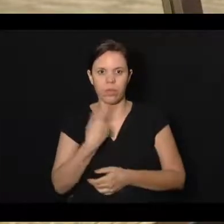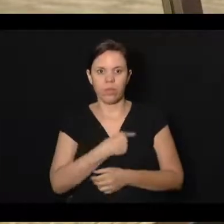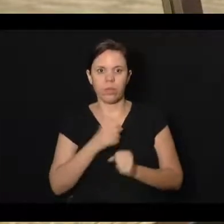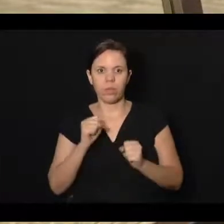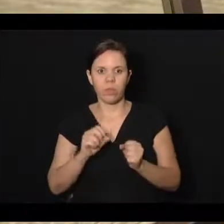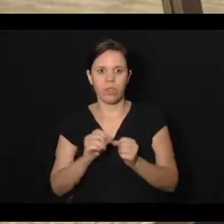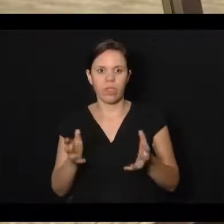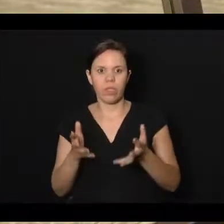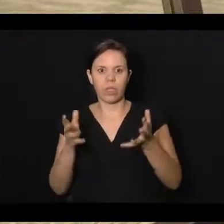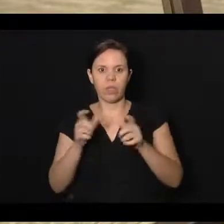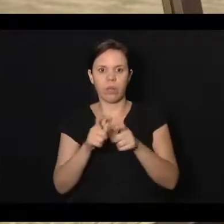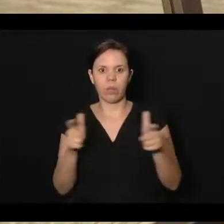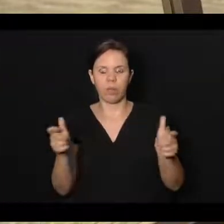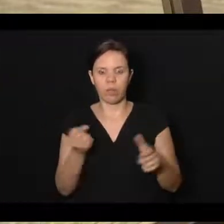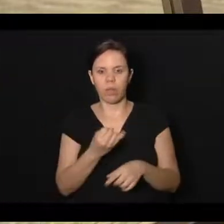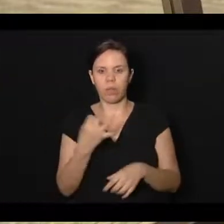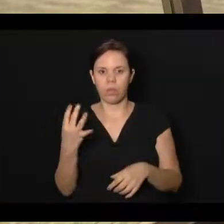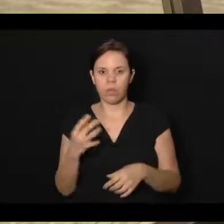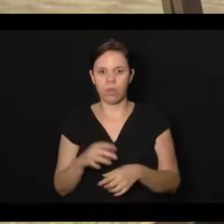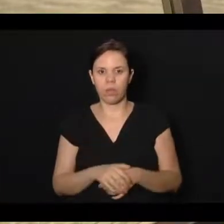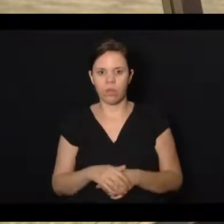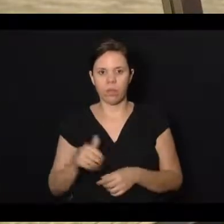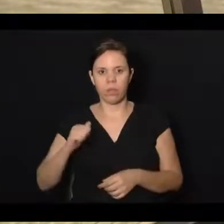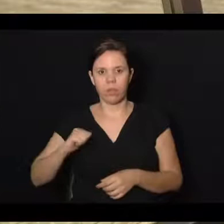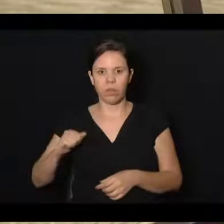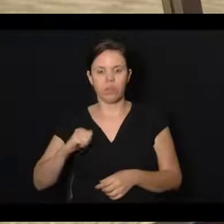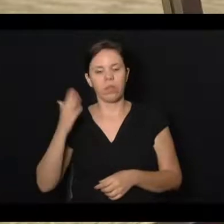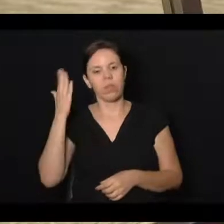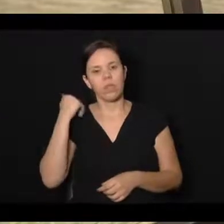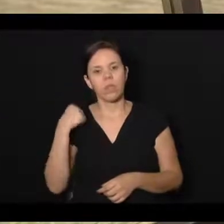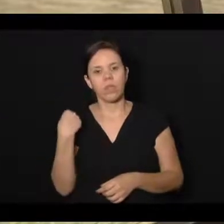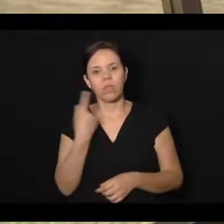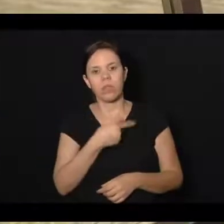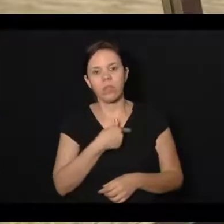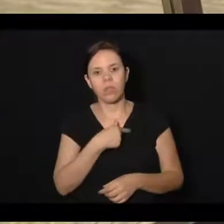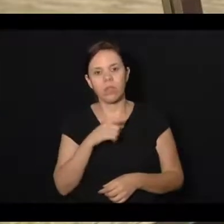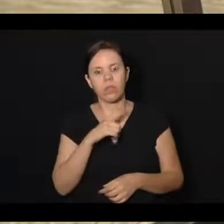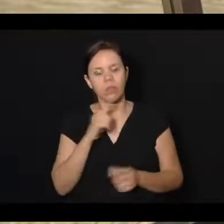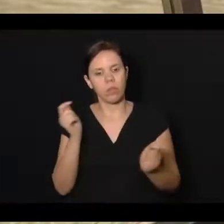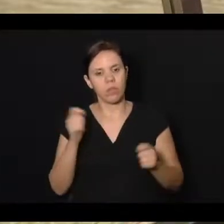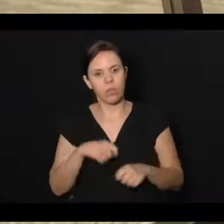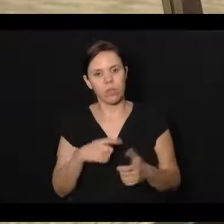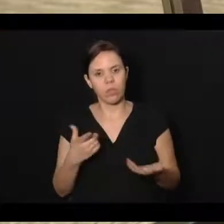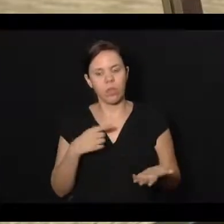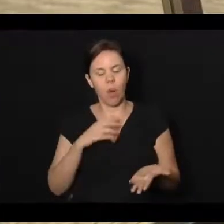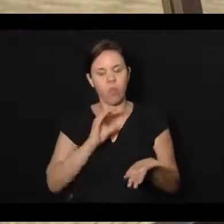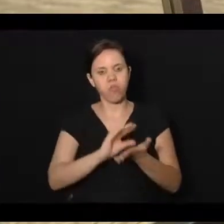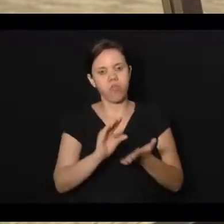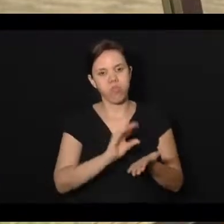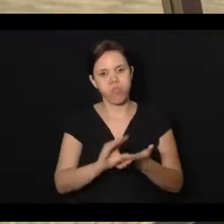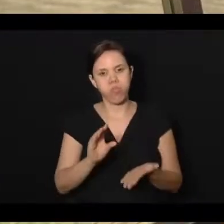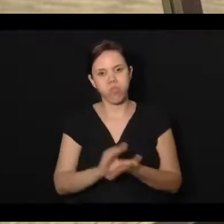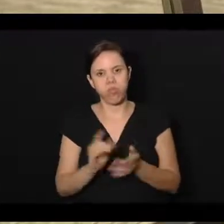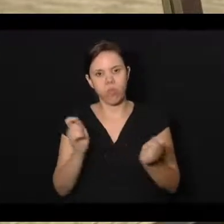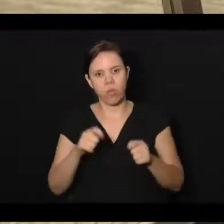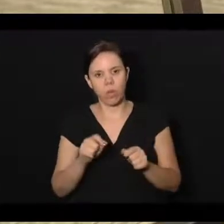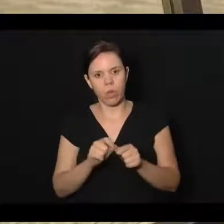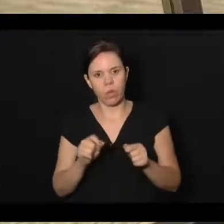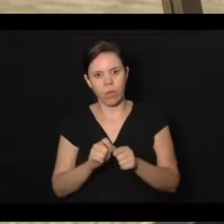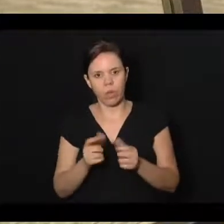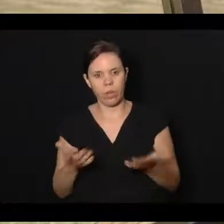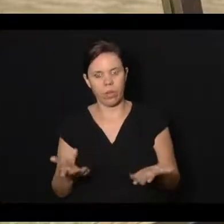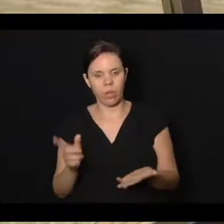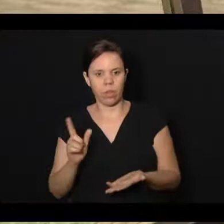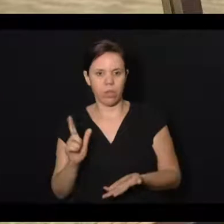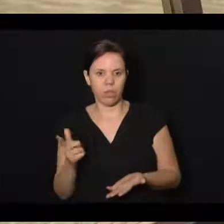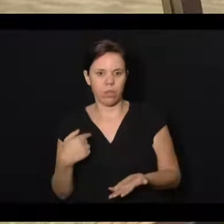agora é aumentar essa bolsa saber se nós temos é é condições no orçamento para aumentar a nossa lógica